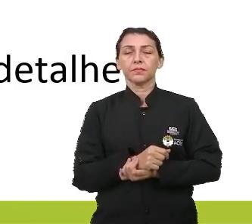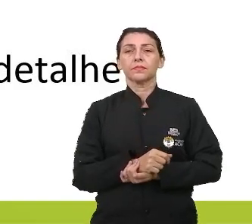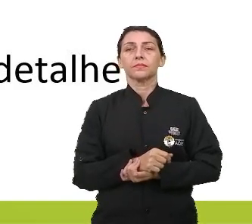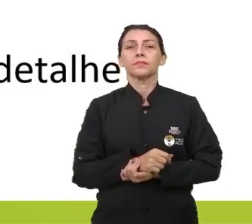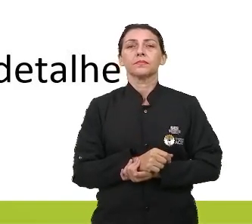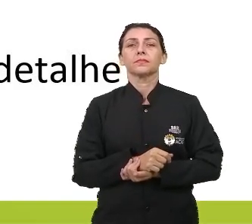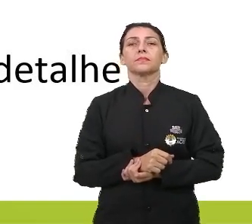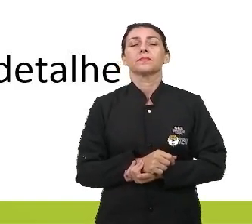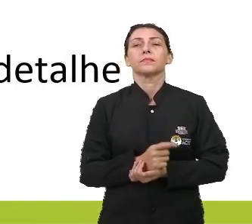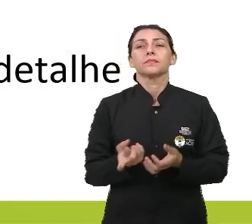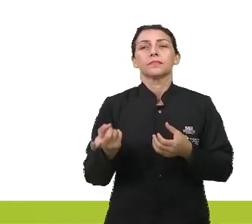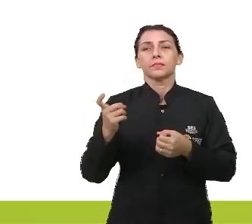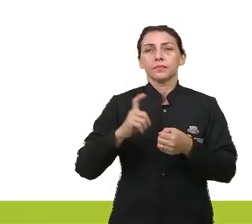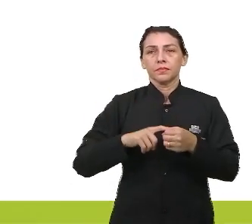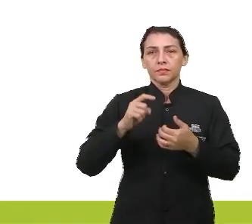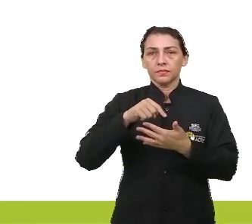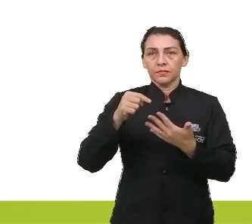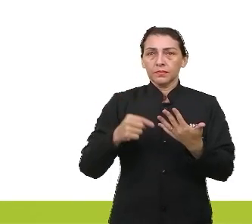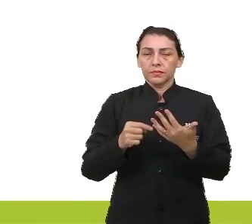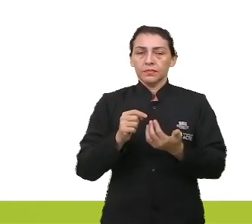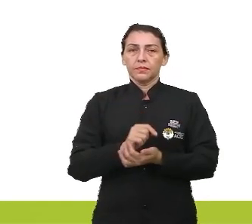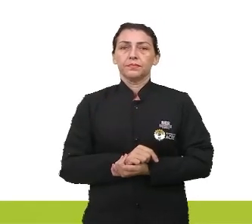gente vai retomar um pouquinho esses elementos.